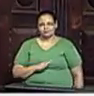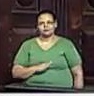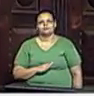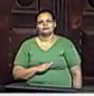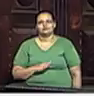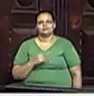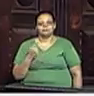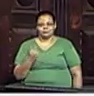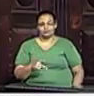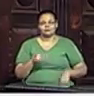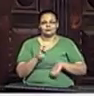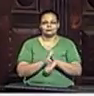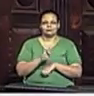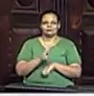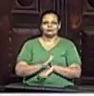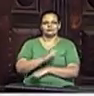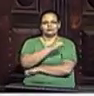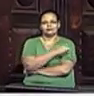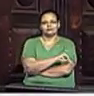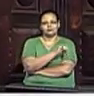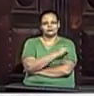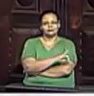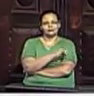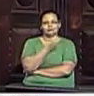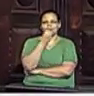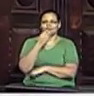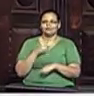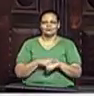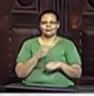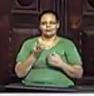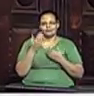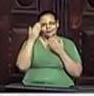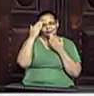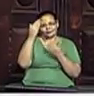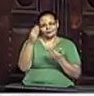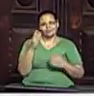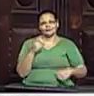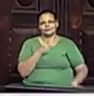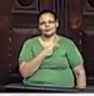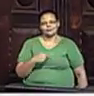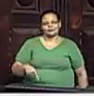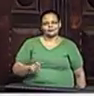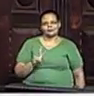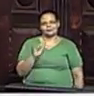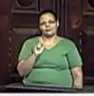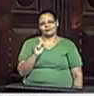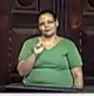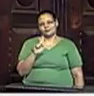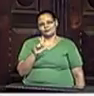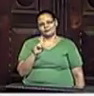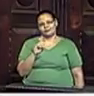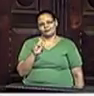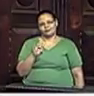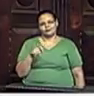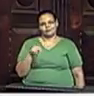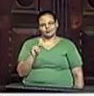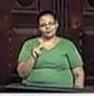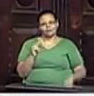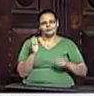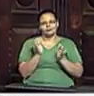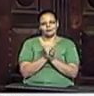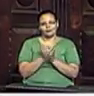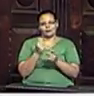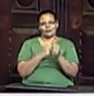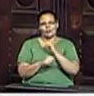aqui do nosso Estado do Rio de Janeiro. Por isso, em boa hora, eu queria agradecer ao presidente Valdec Carneiro, da Comissão de Economia, da qual eu